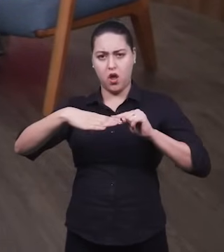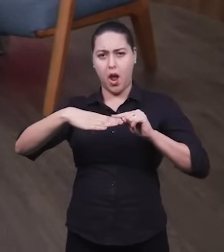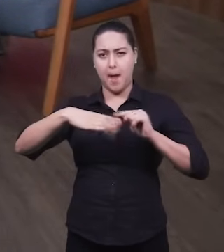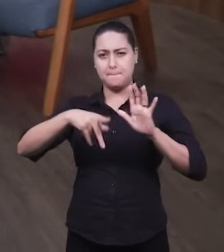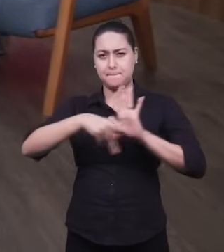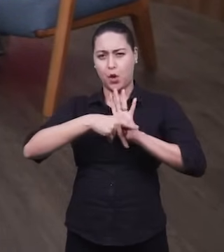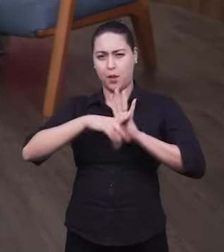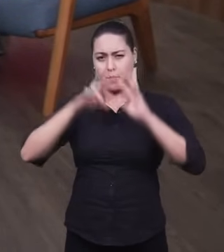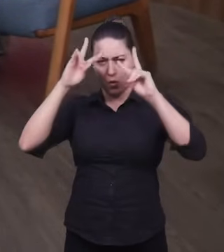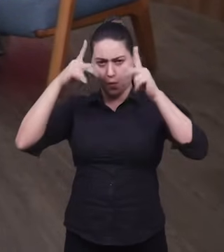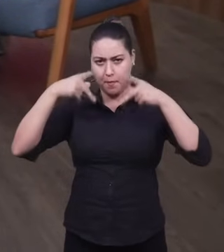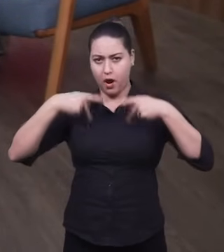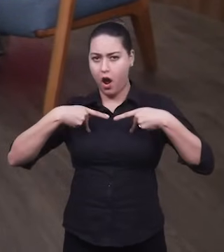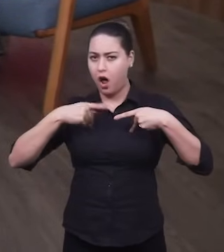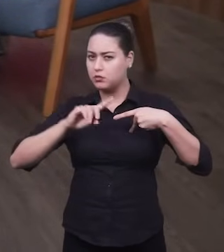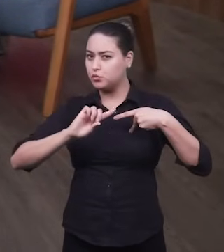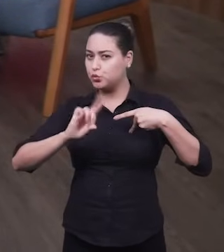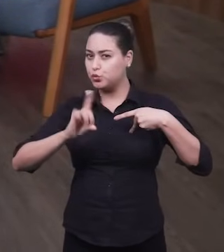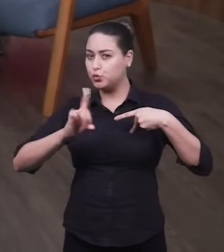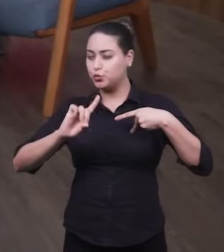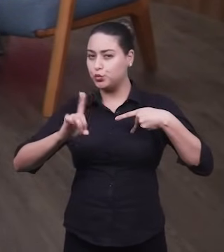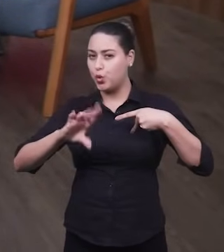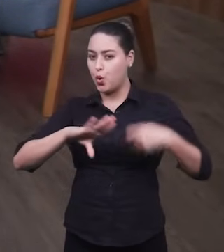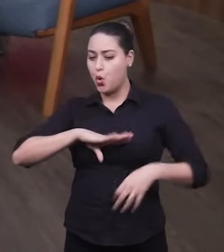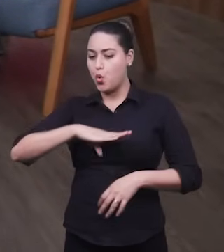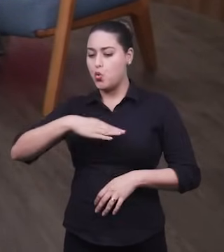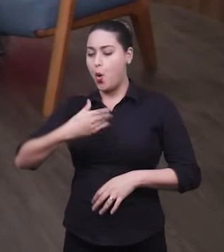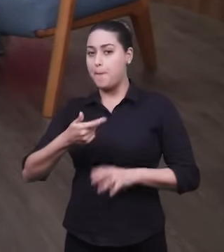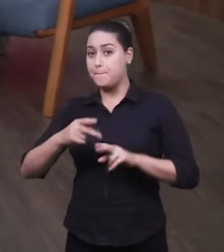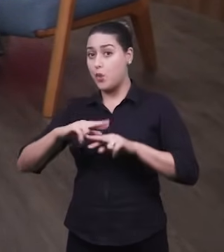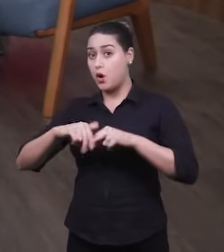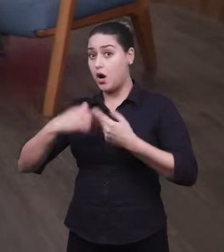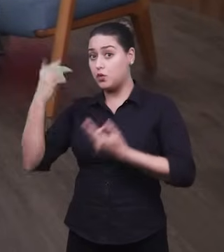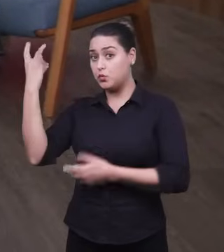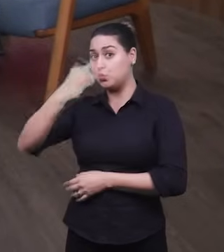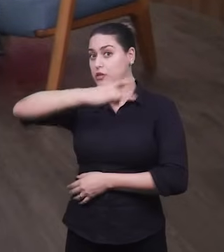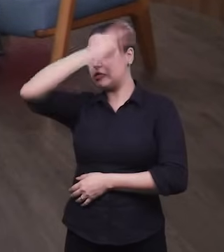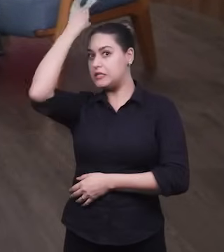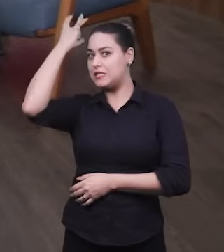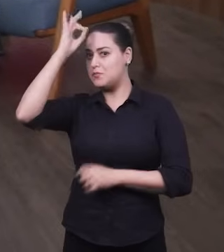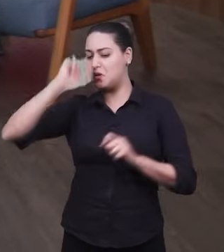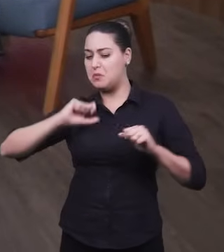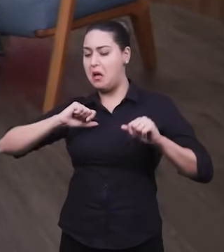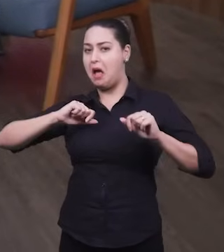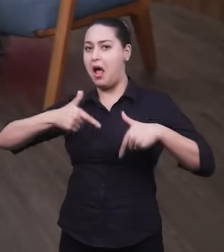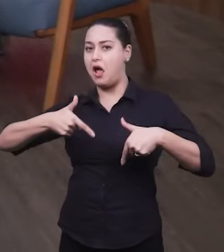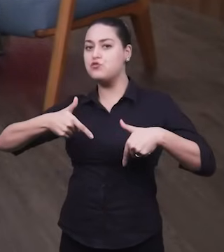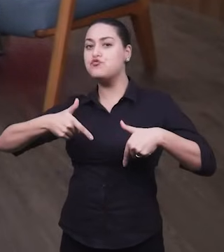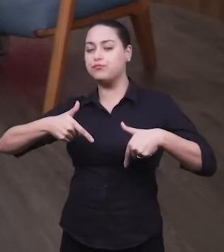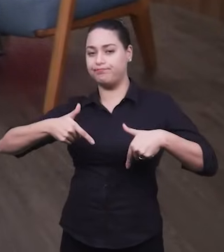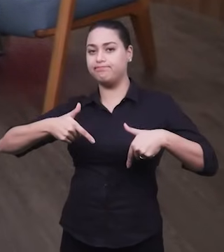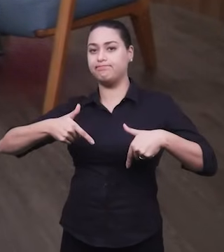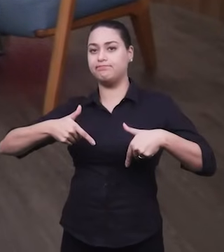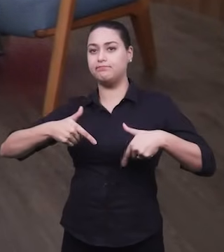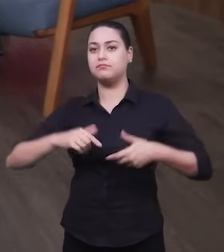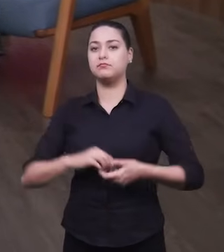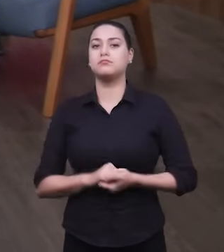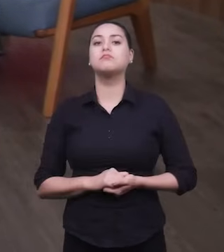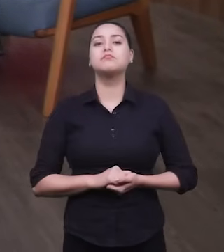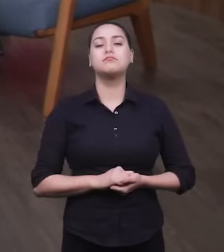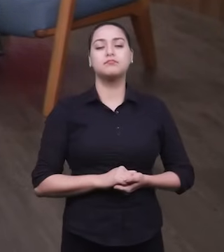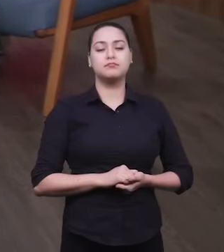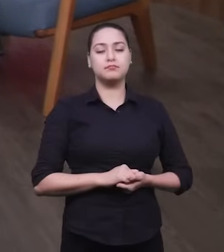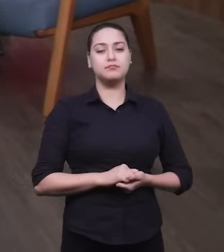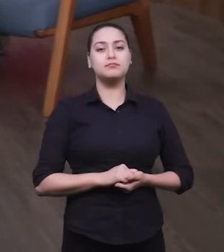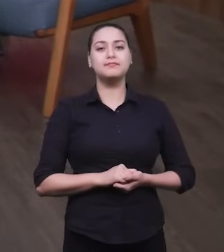na capacidade do homem, Não, na coragem do homem. na oratória bonita. Na oratória bonita, né? A